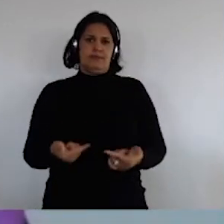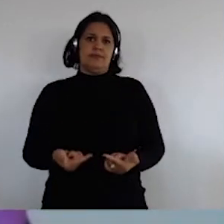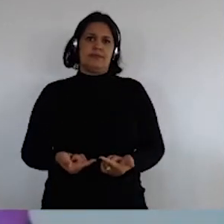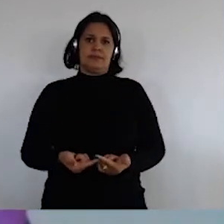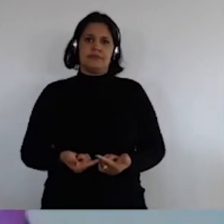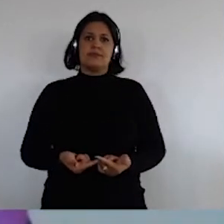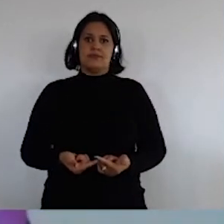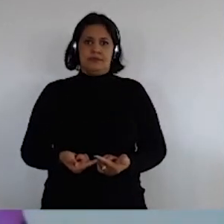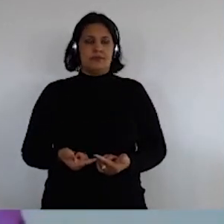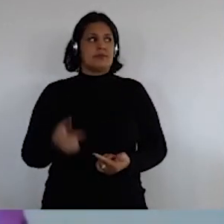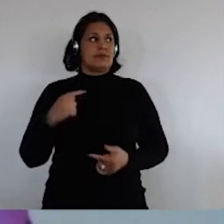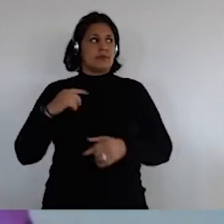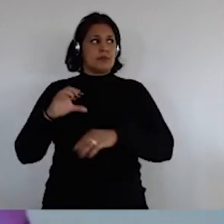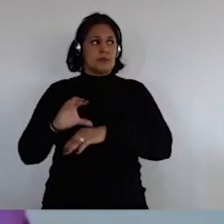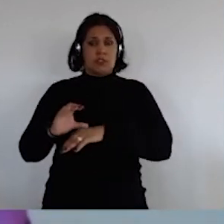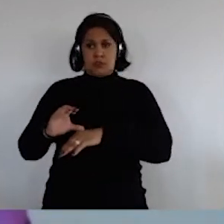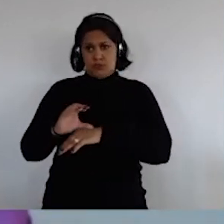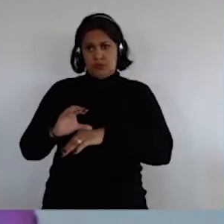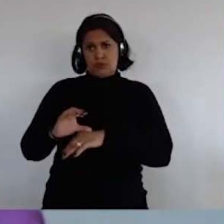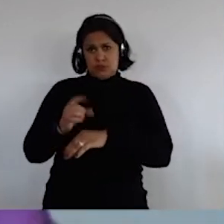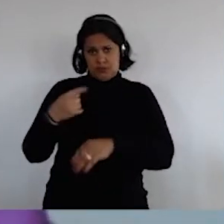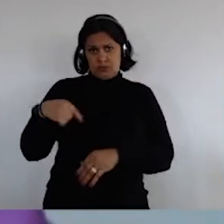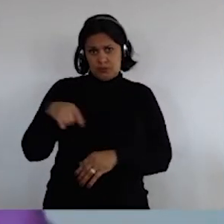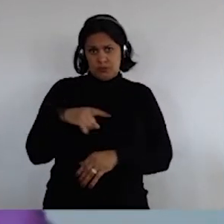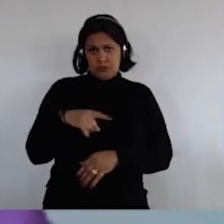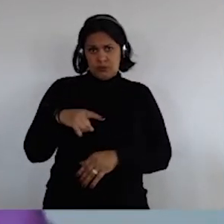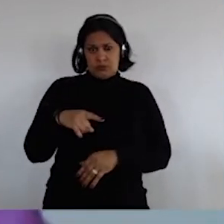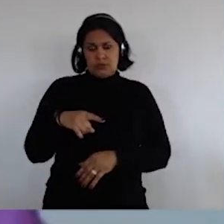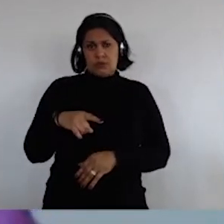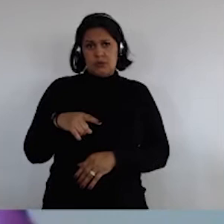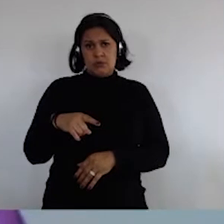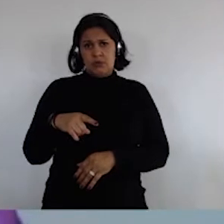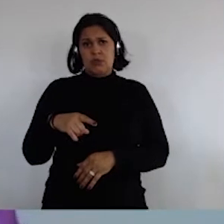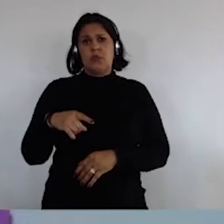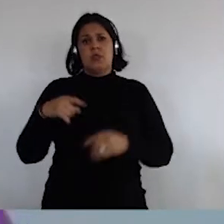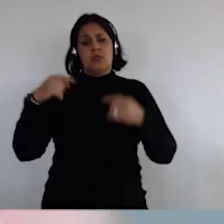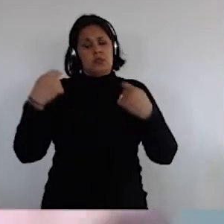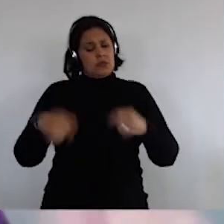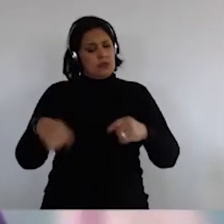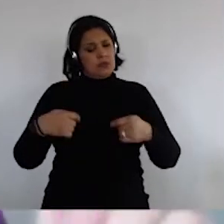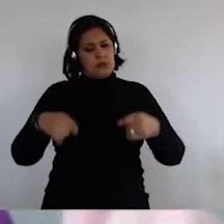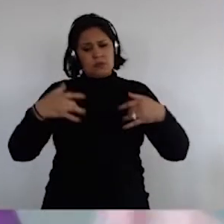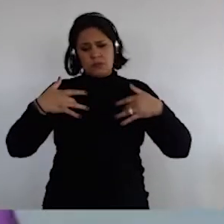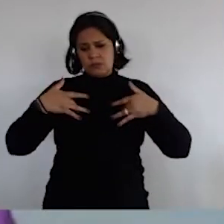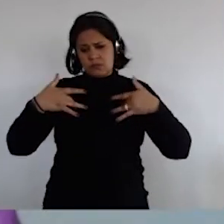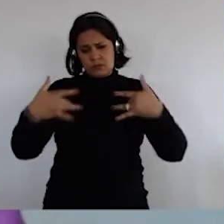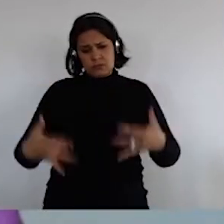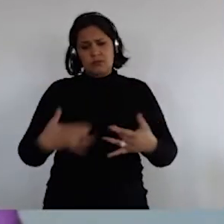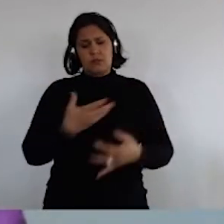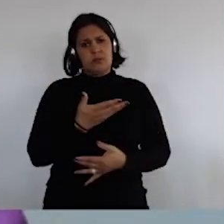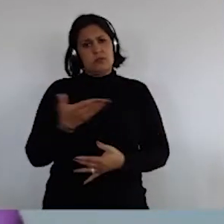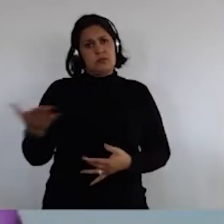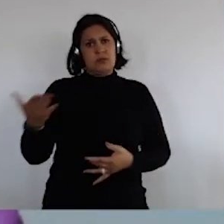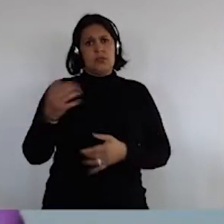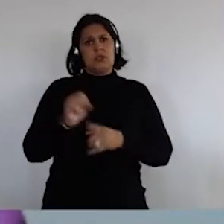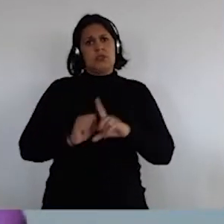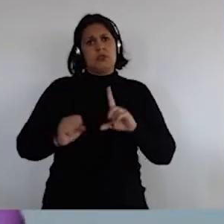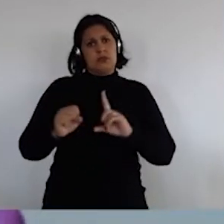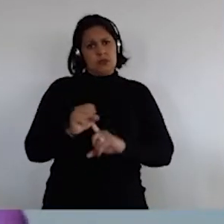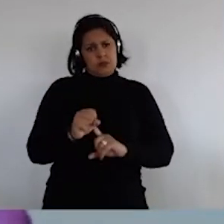na nossa Constituição Federal, deve estar à disposição da sociedade para